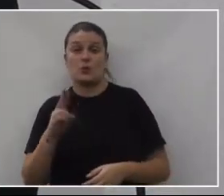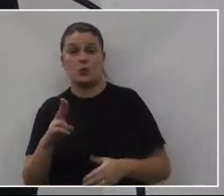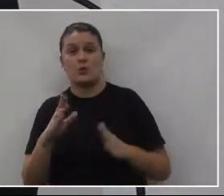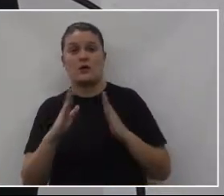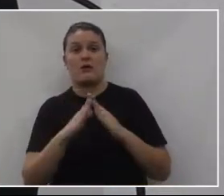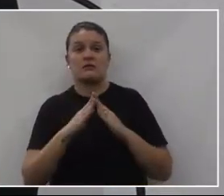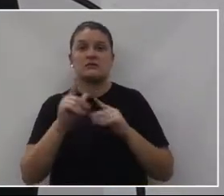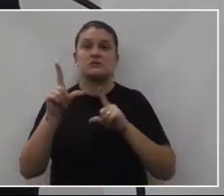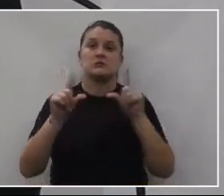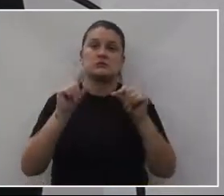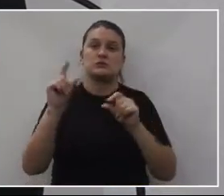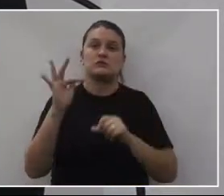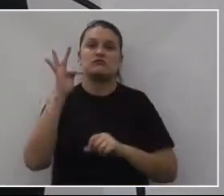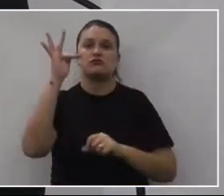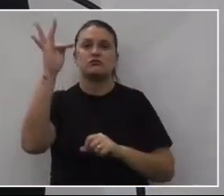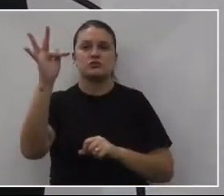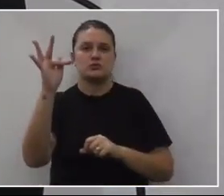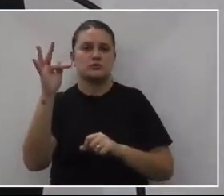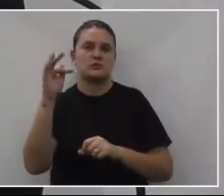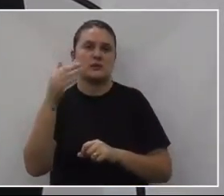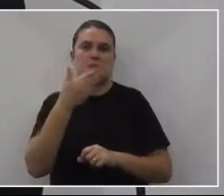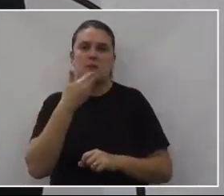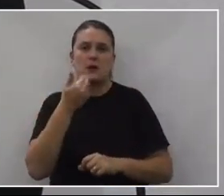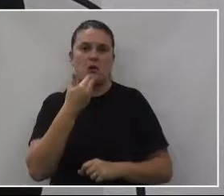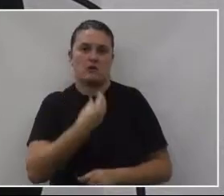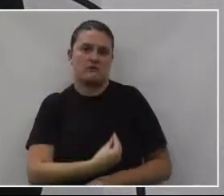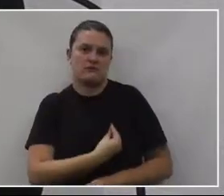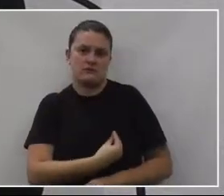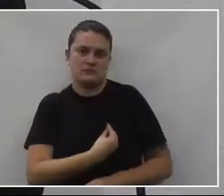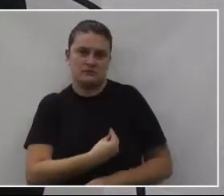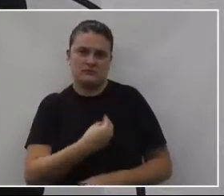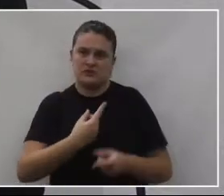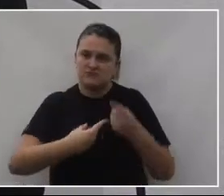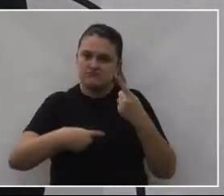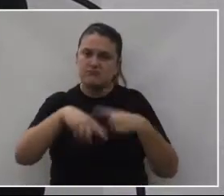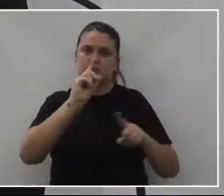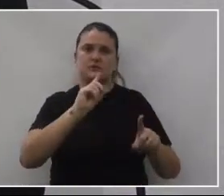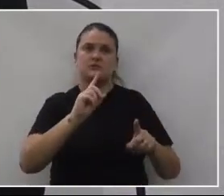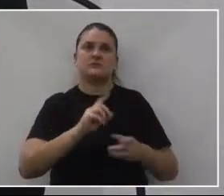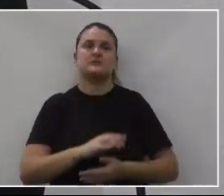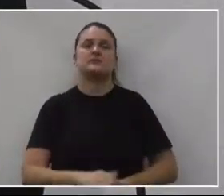elas optarem, seguir a vida adiante de uma forma minimamente razoável.